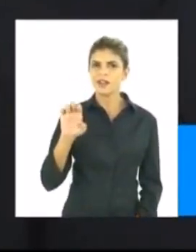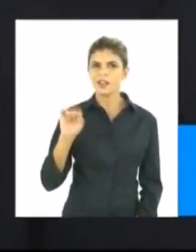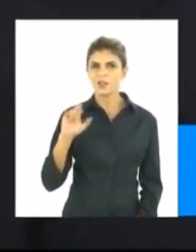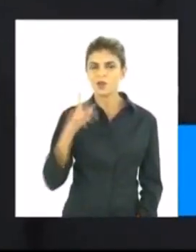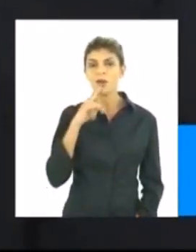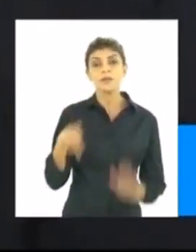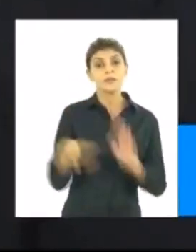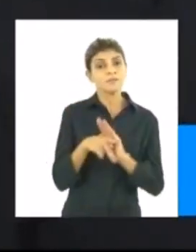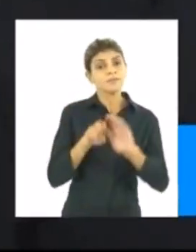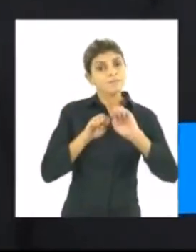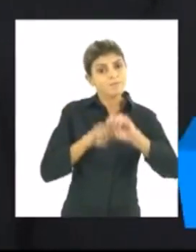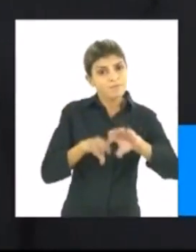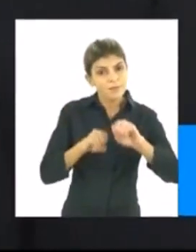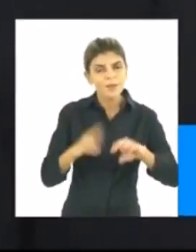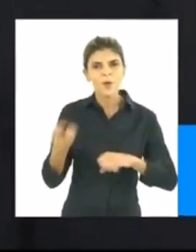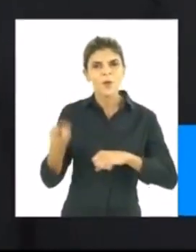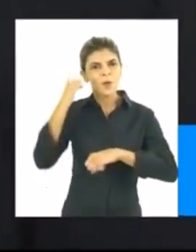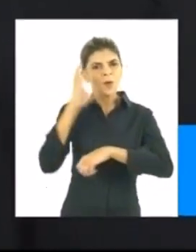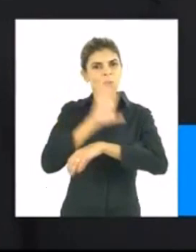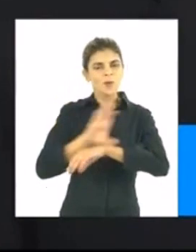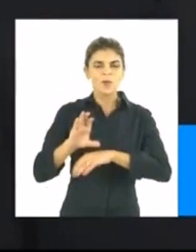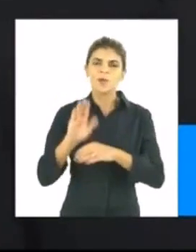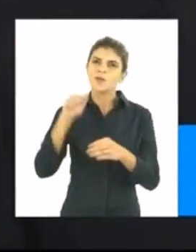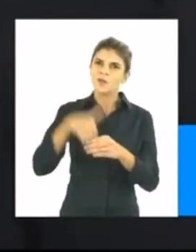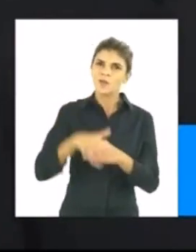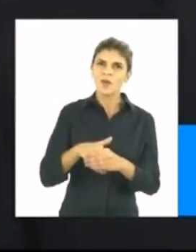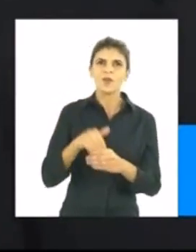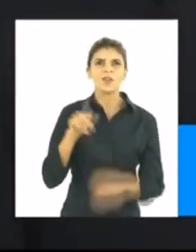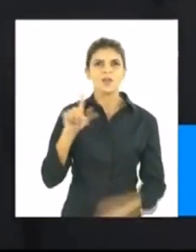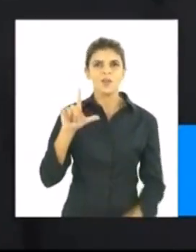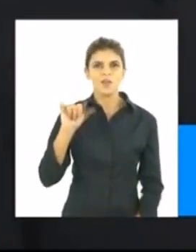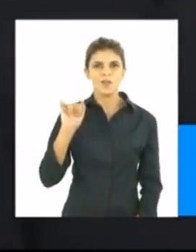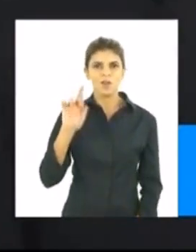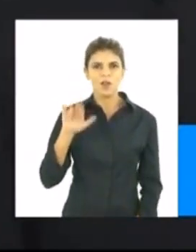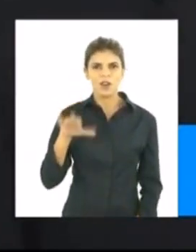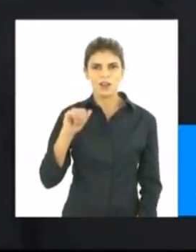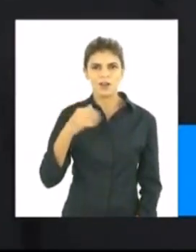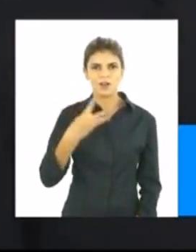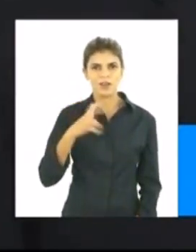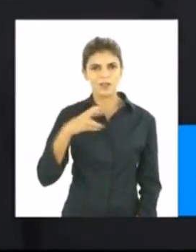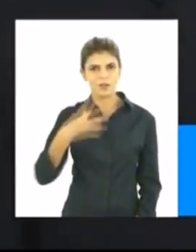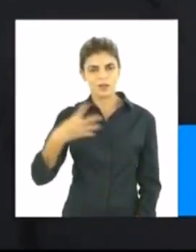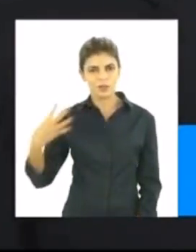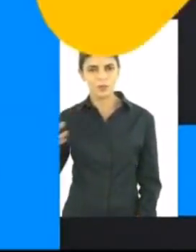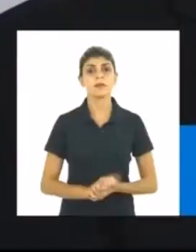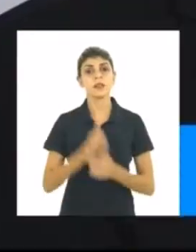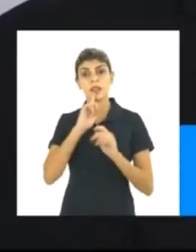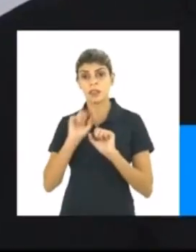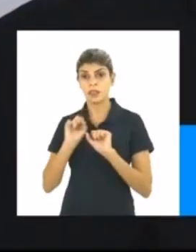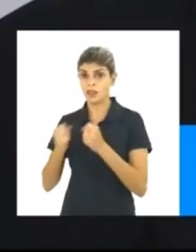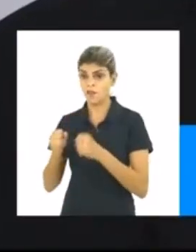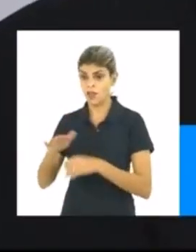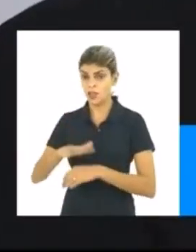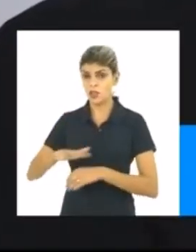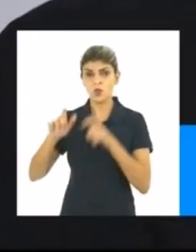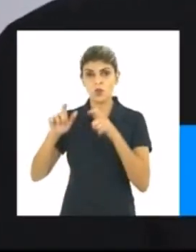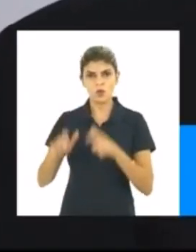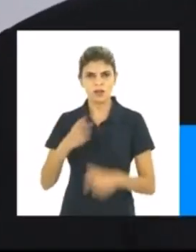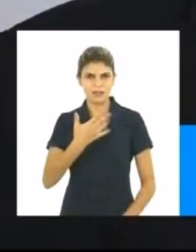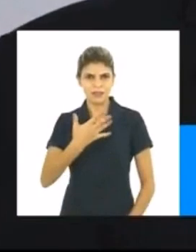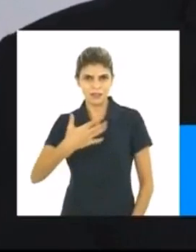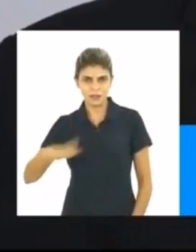Fui responsável pelo Bom Prato, Mais Educação e Cultura. Conto com seu voto, Floriano Pêssaro, 4544. Em defesa da